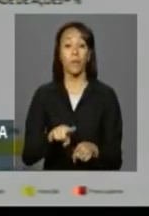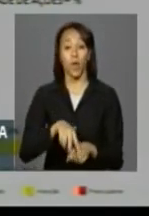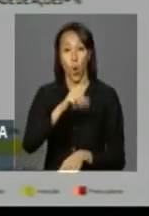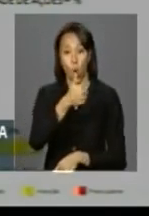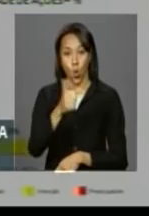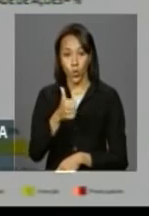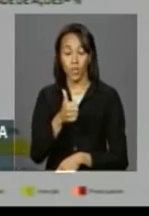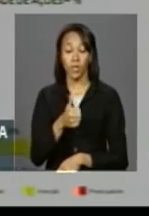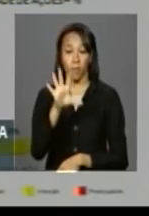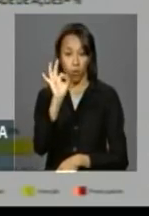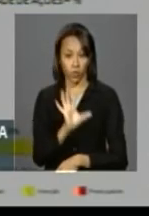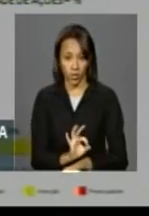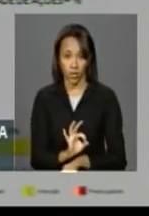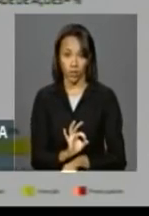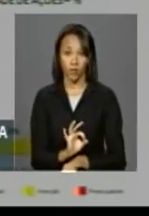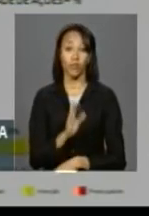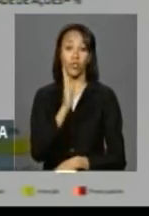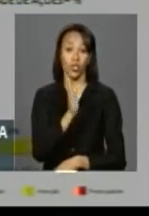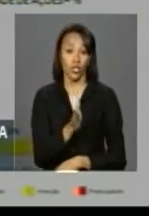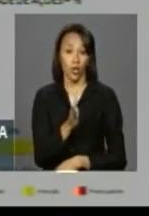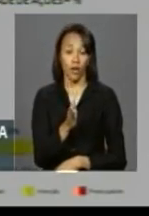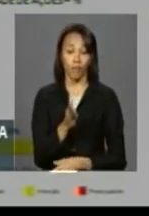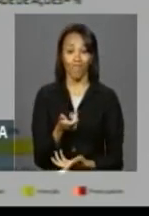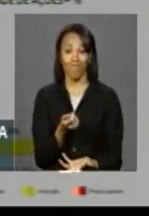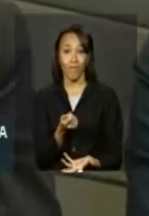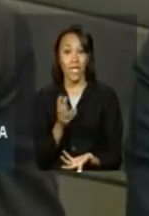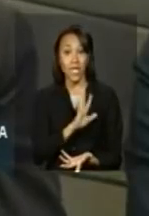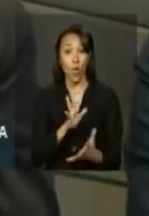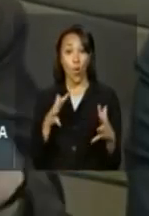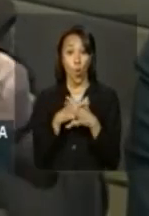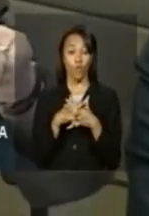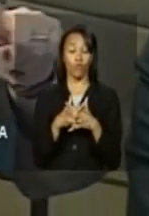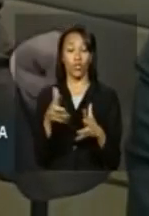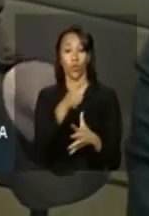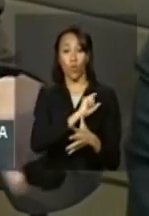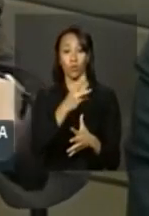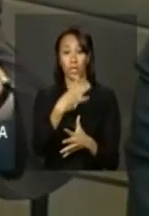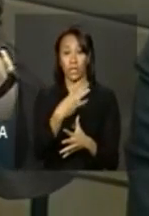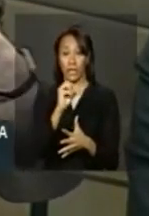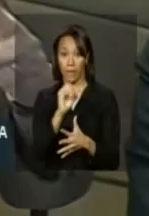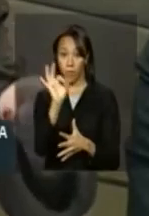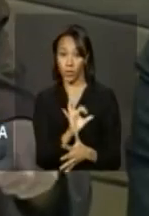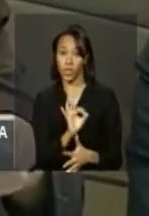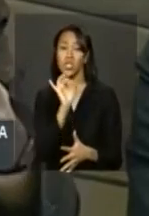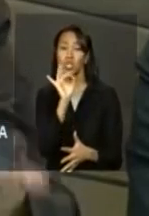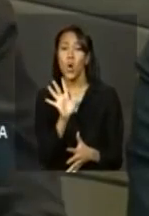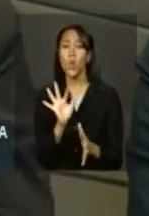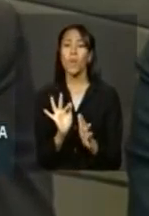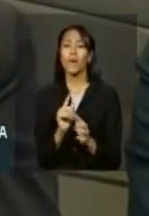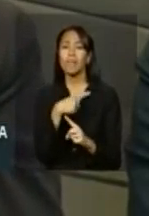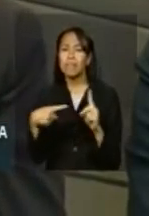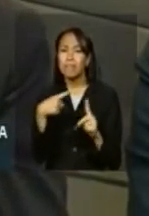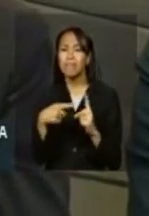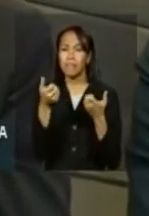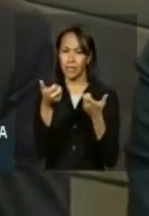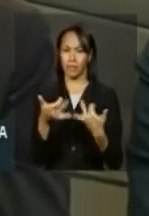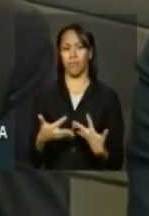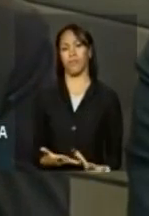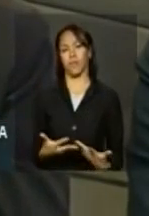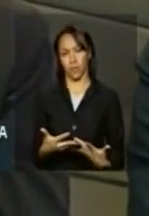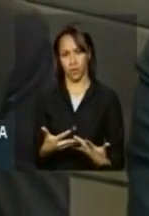11% já concluídos. Não confundir com os outros 30%, porque aqui é só uma parte do que